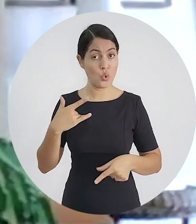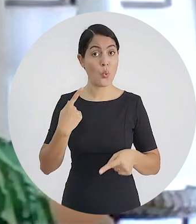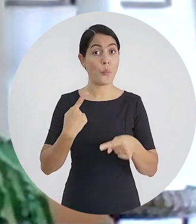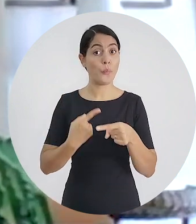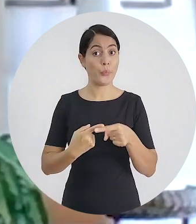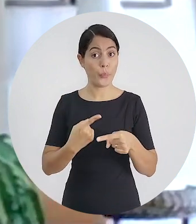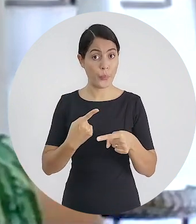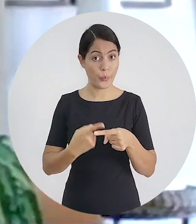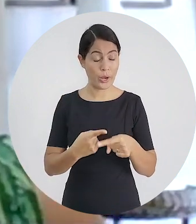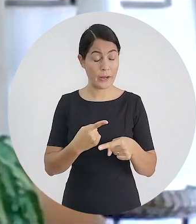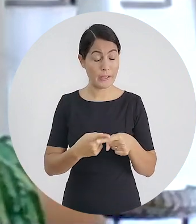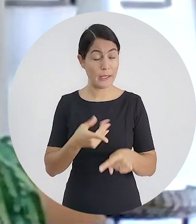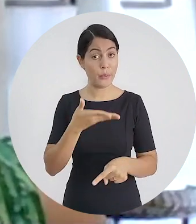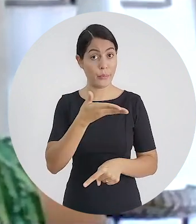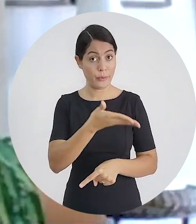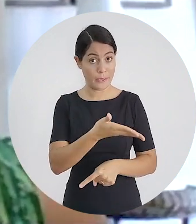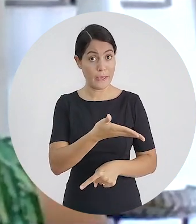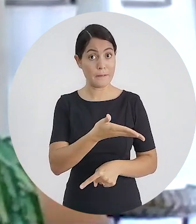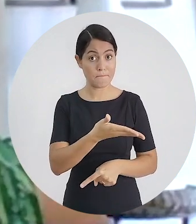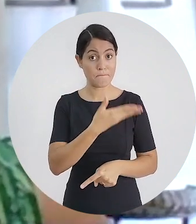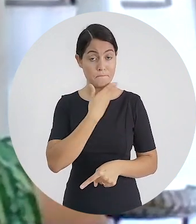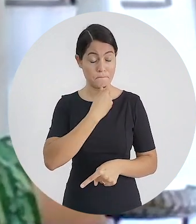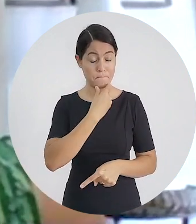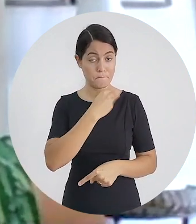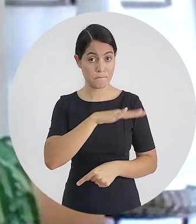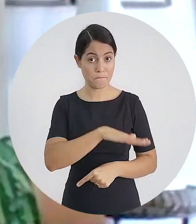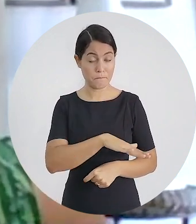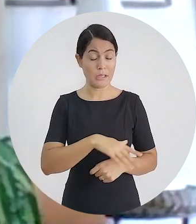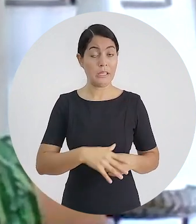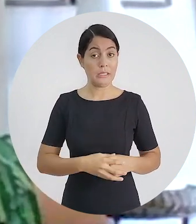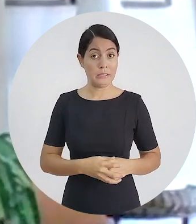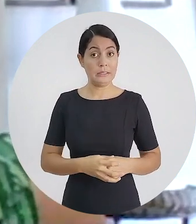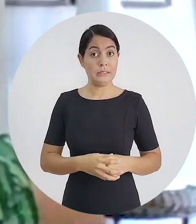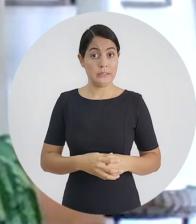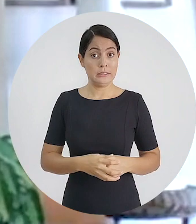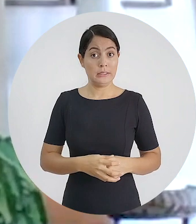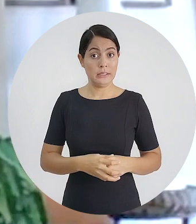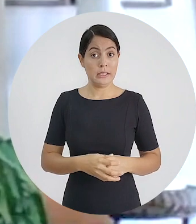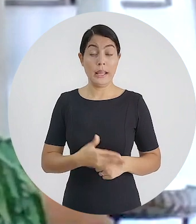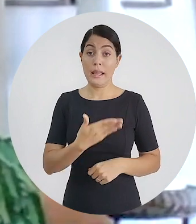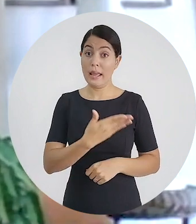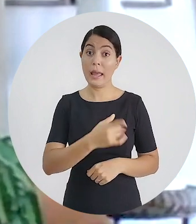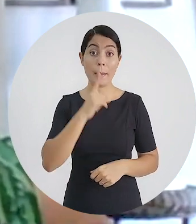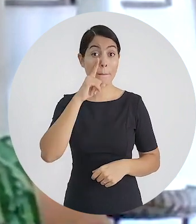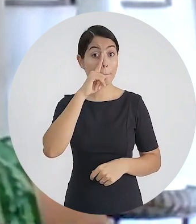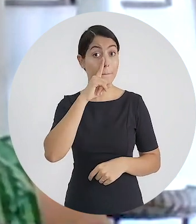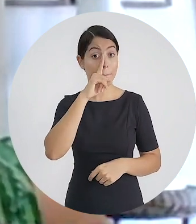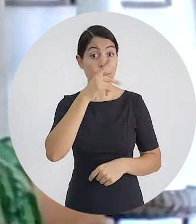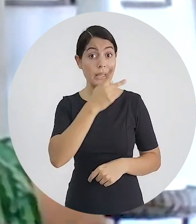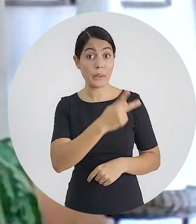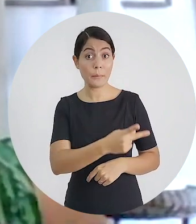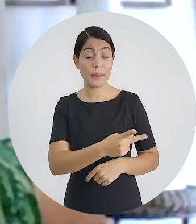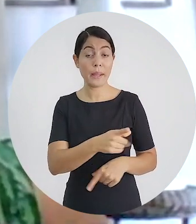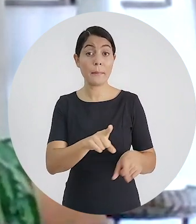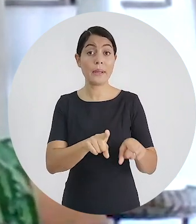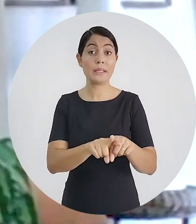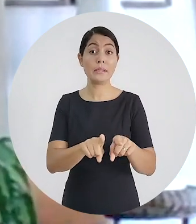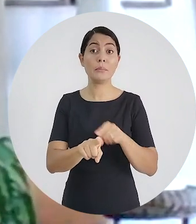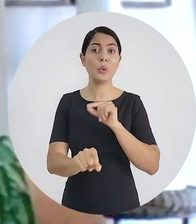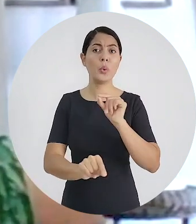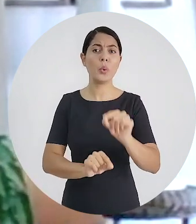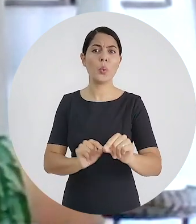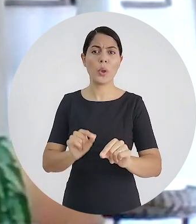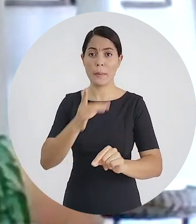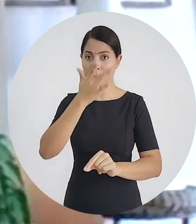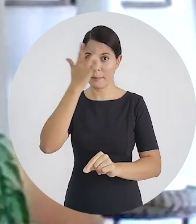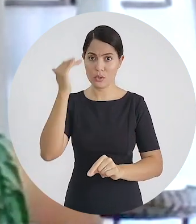Saúde. Porque essa é uma situação onde existe um risco para a criança e um ato